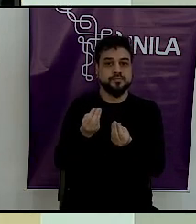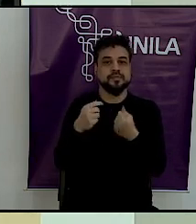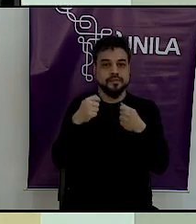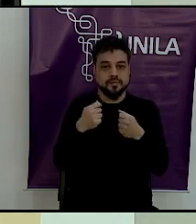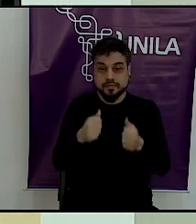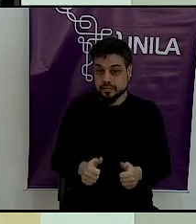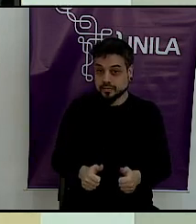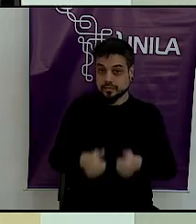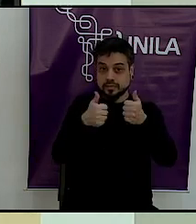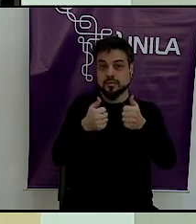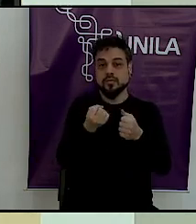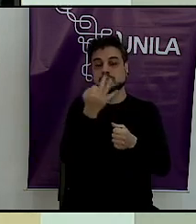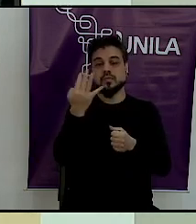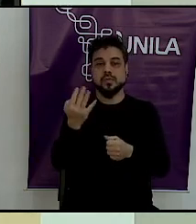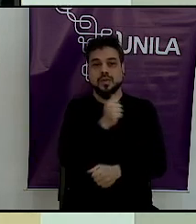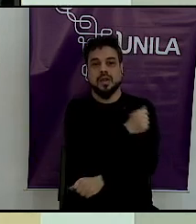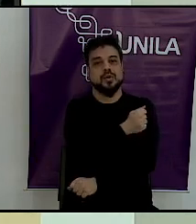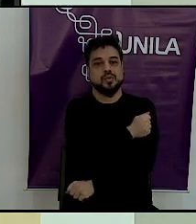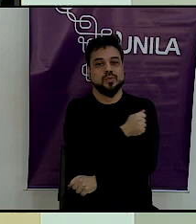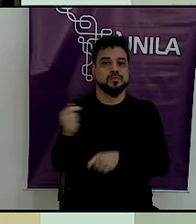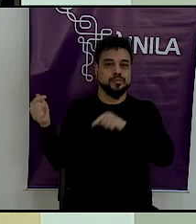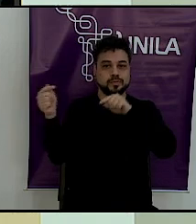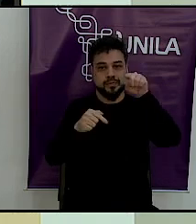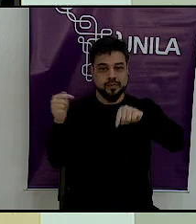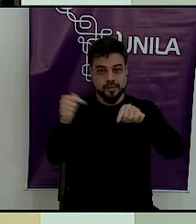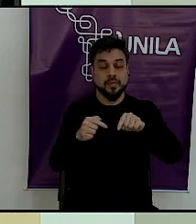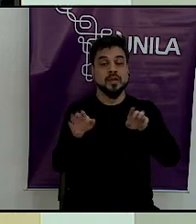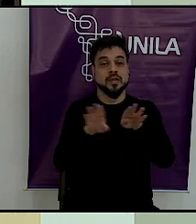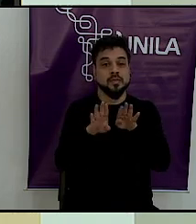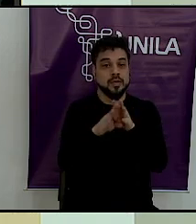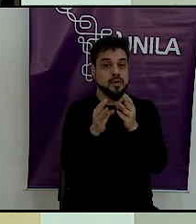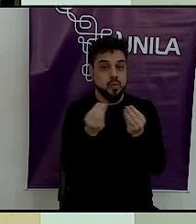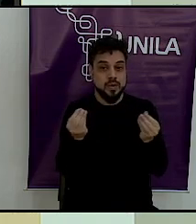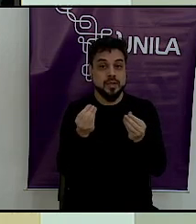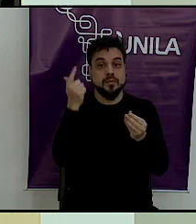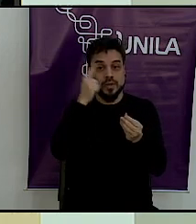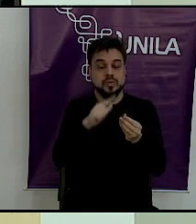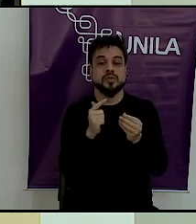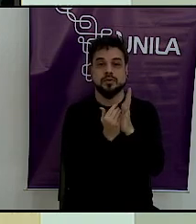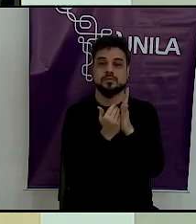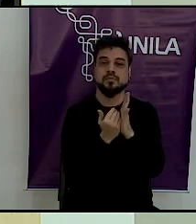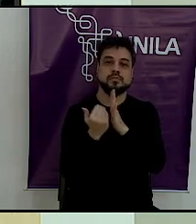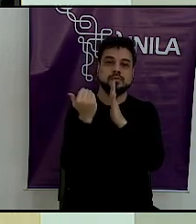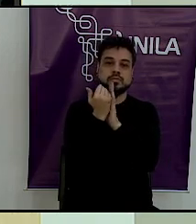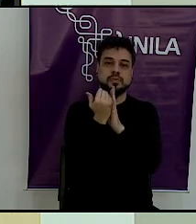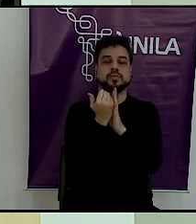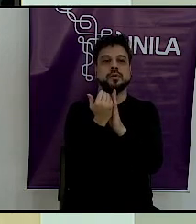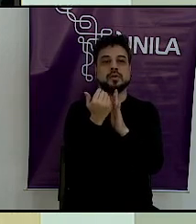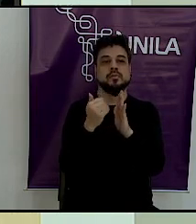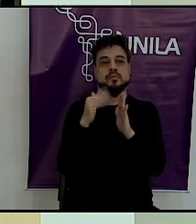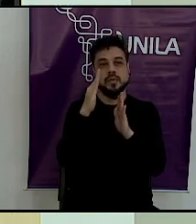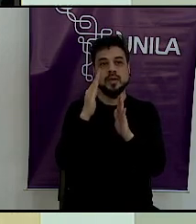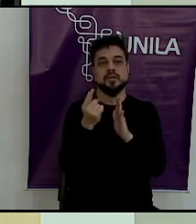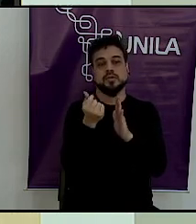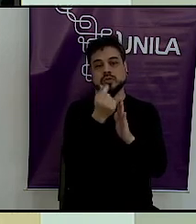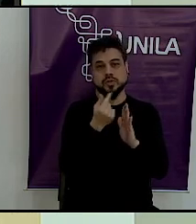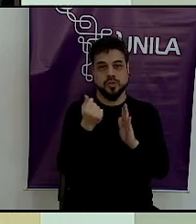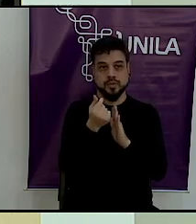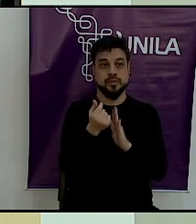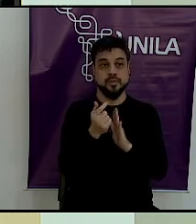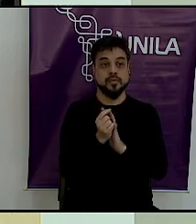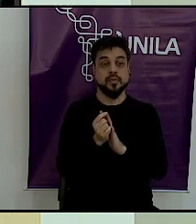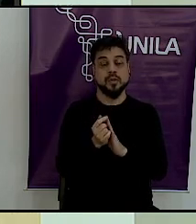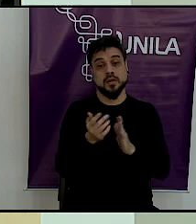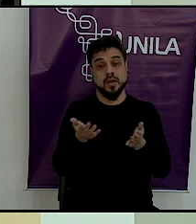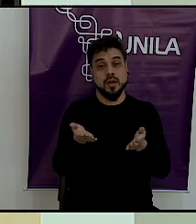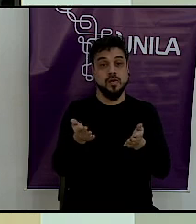indicadores de alunos equivalentes ou de qualidade, para que isso se reflita no aumento dessa matriz aqui. Por enquanto não se